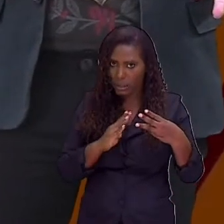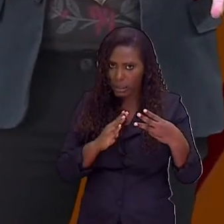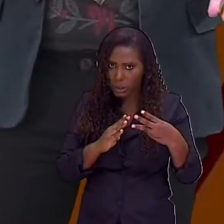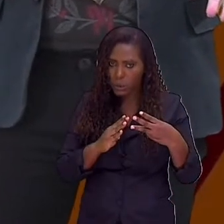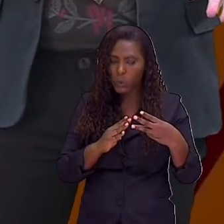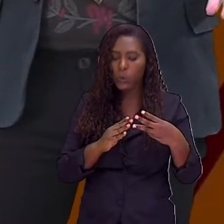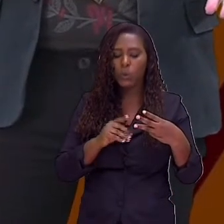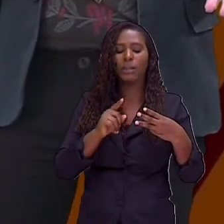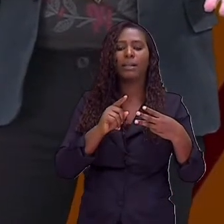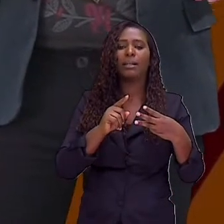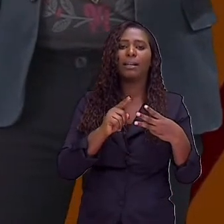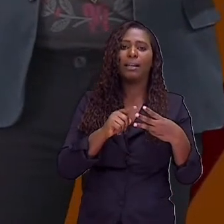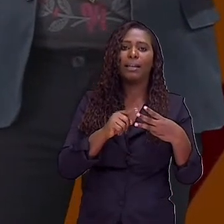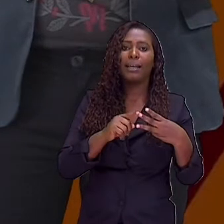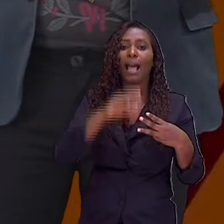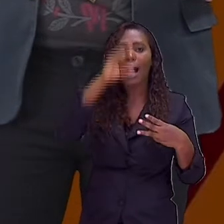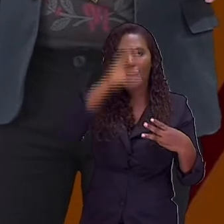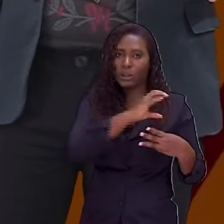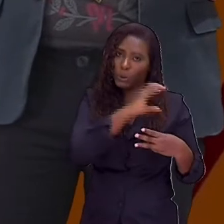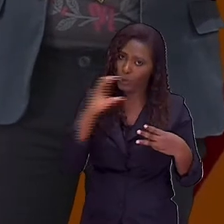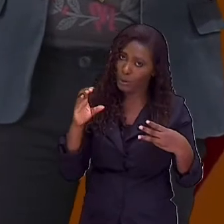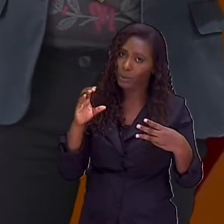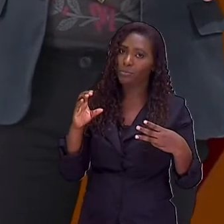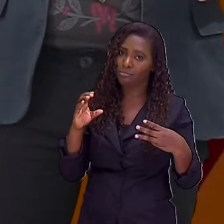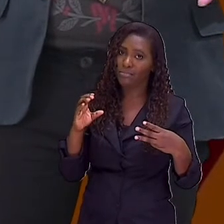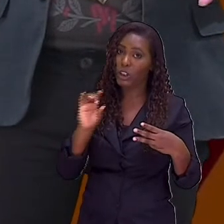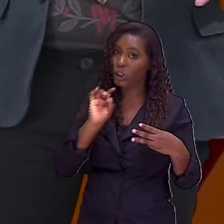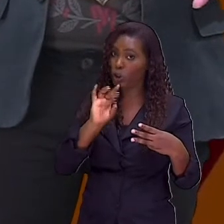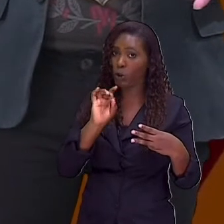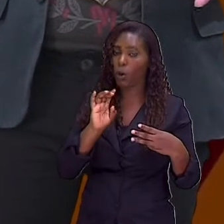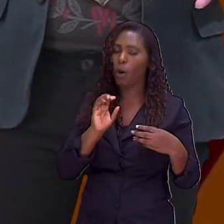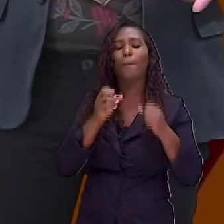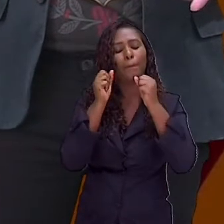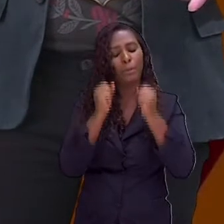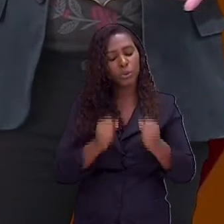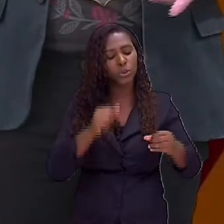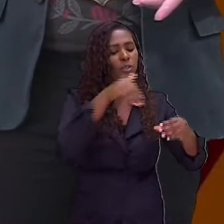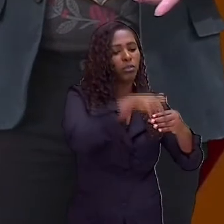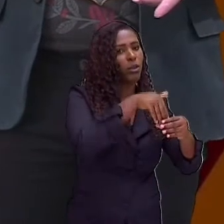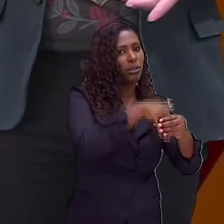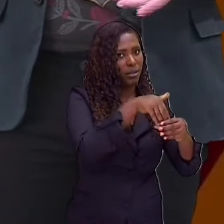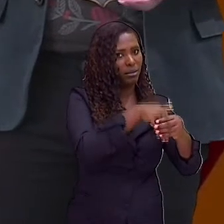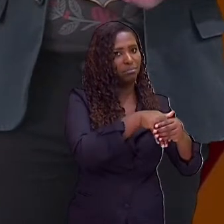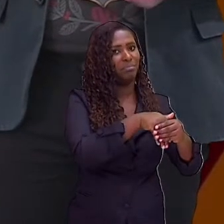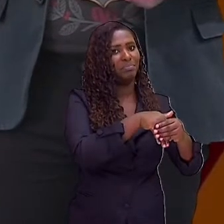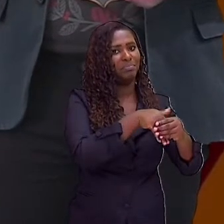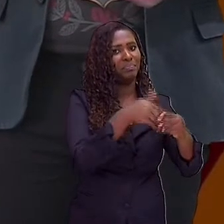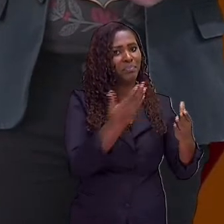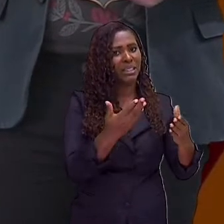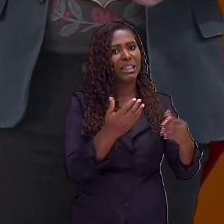Brasil também. No entanto, a igreja ficou subordinada ao Estado, através do padroado.